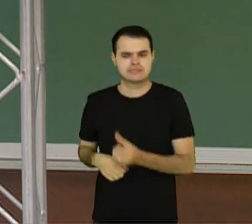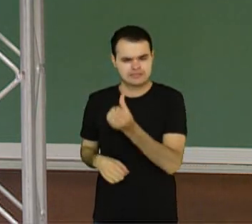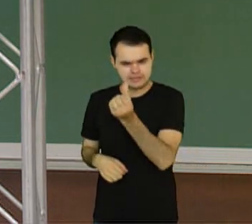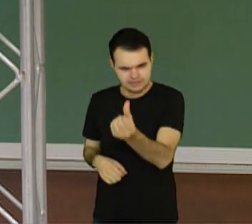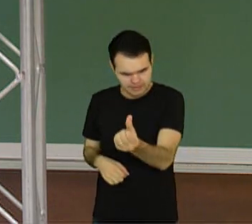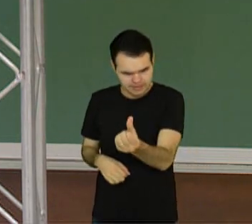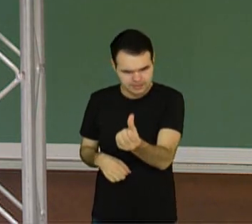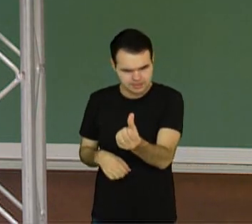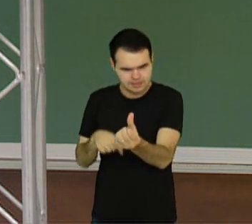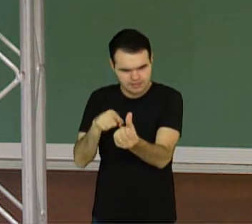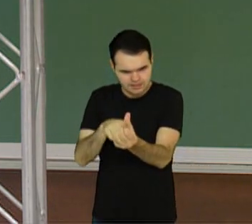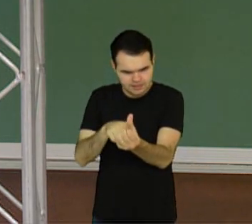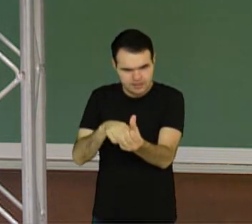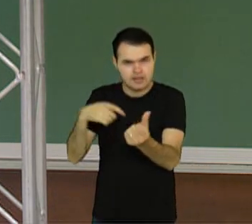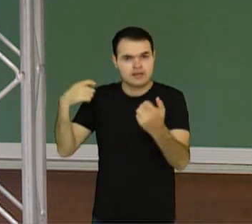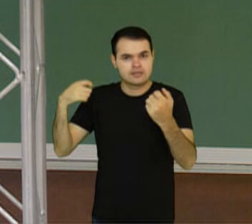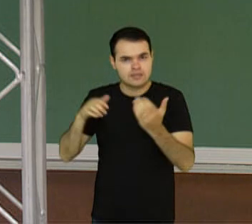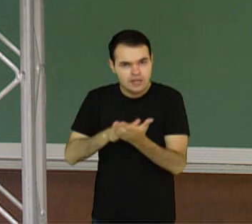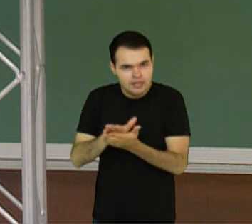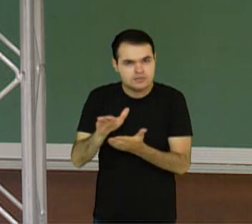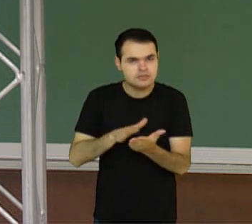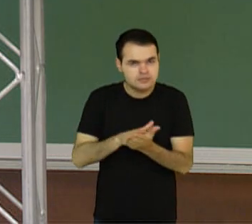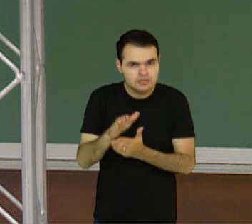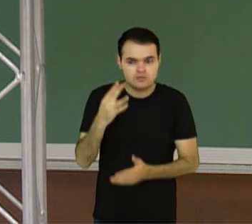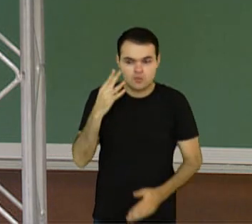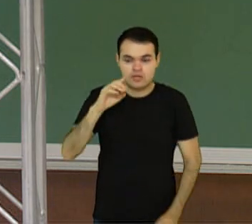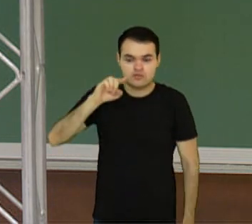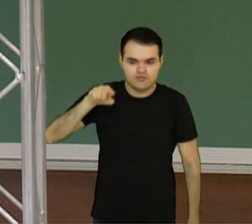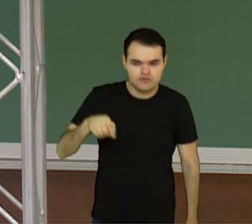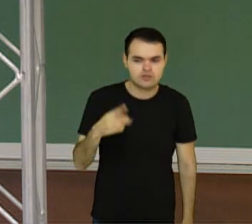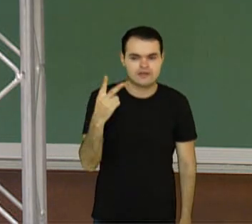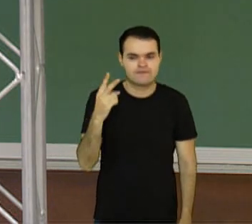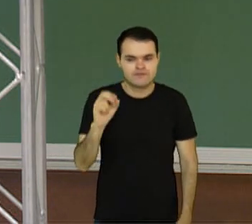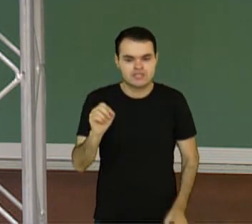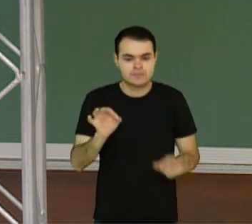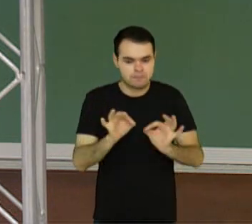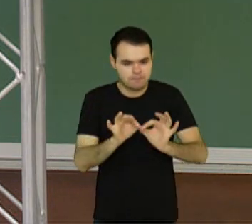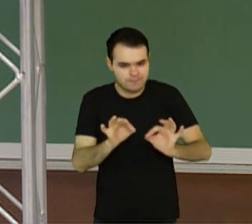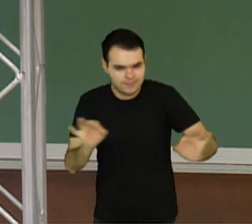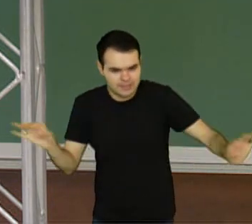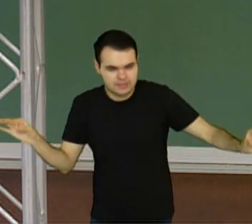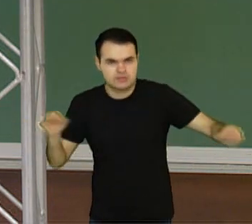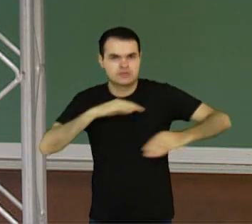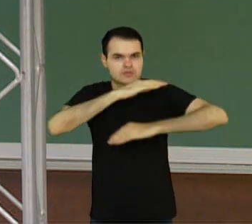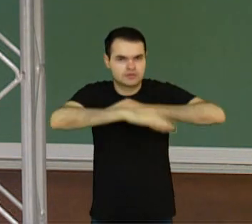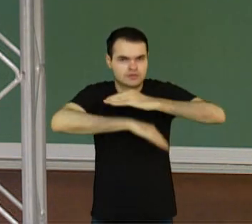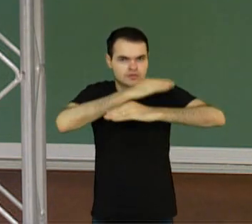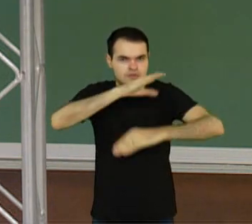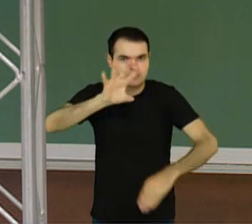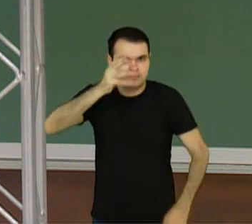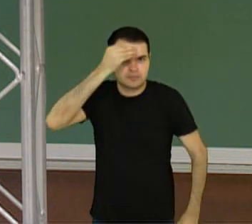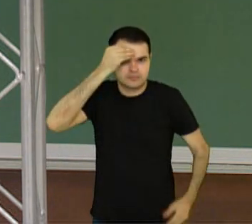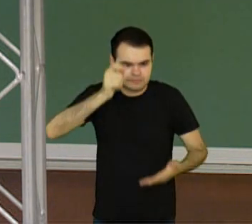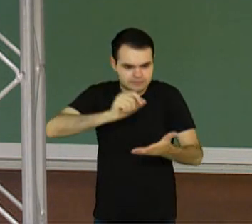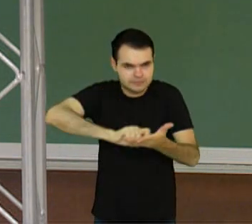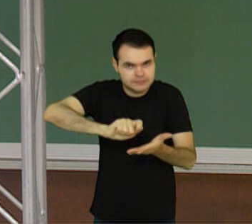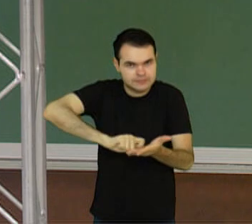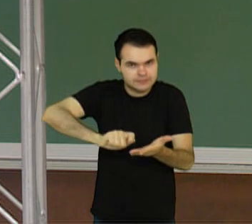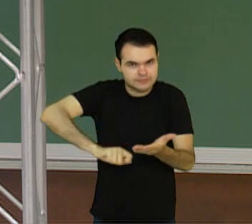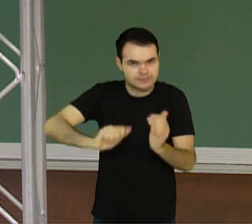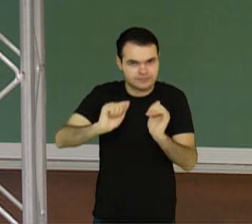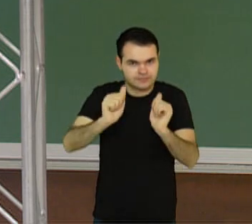6 bermudas, ela gasta 4,20 metros de tecido. Anota isso daqui, essa informação no